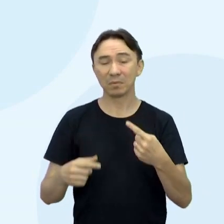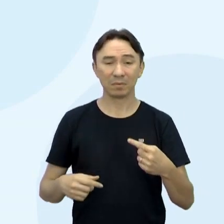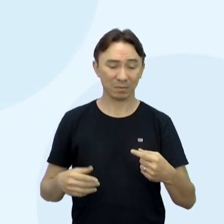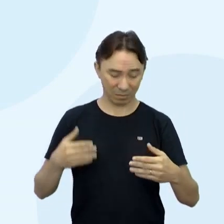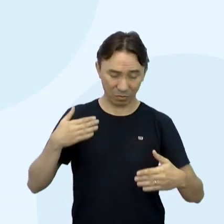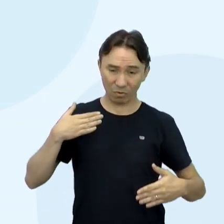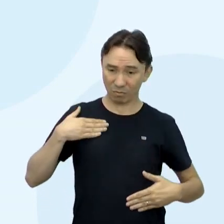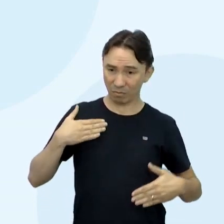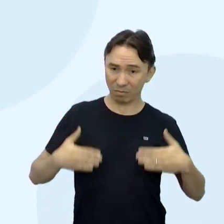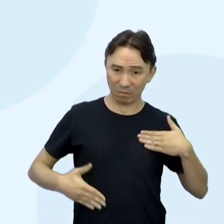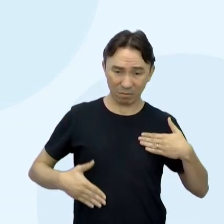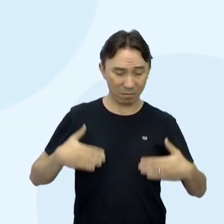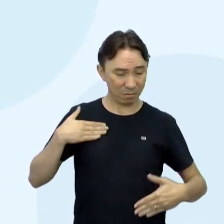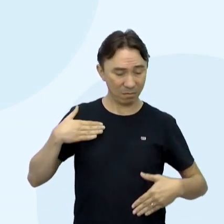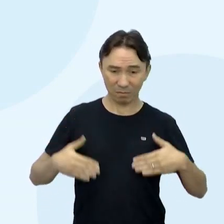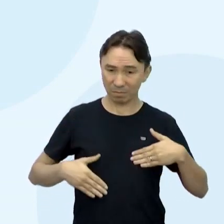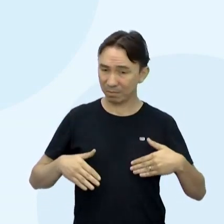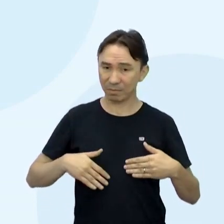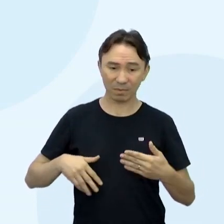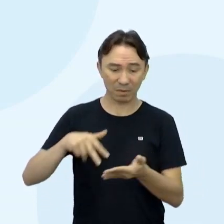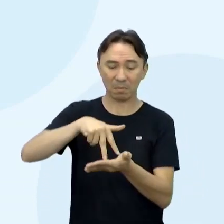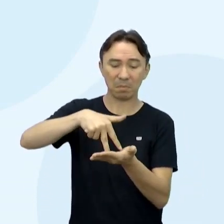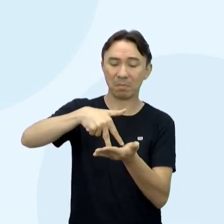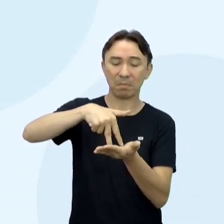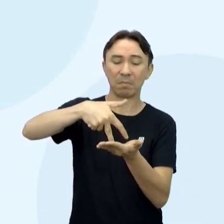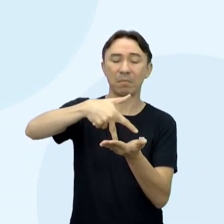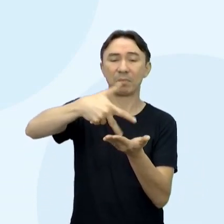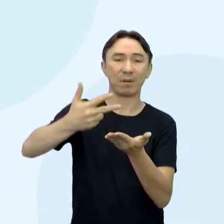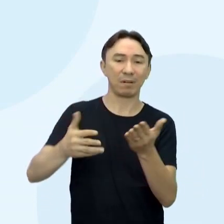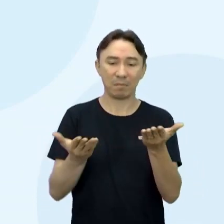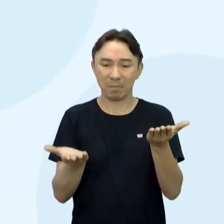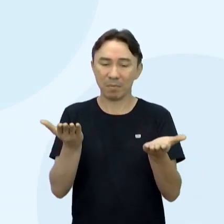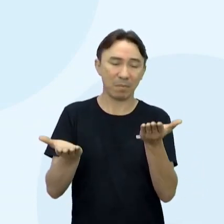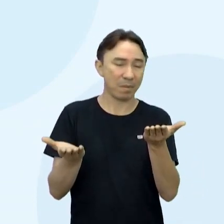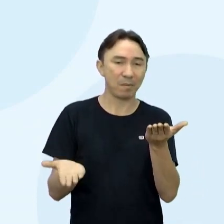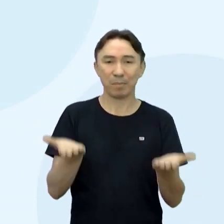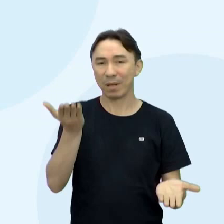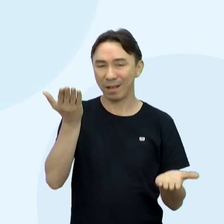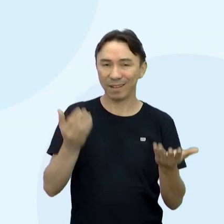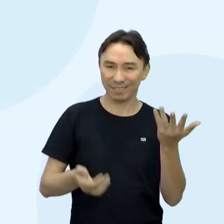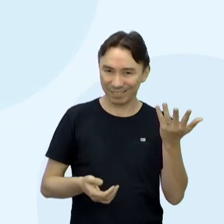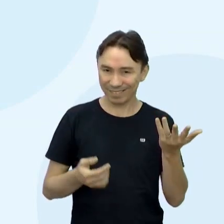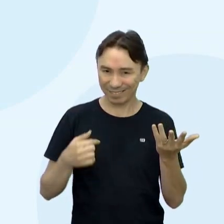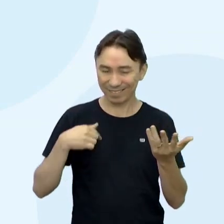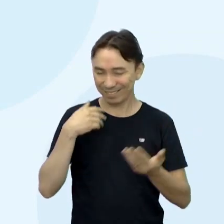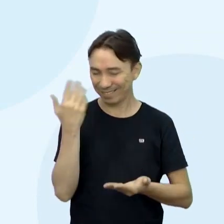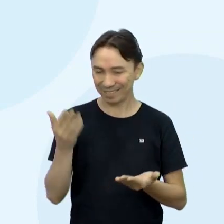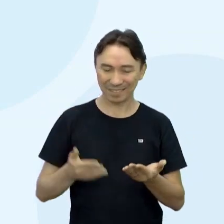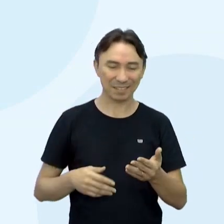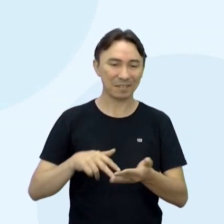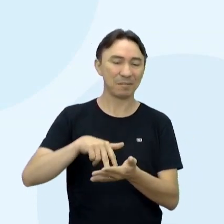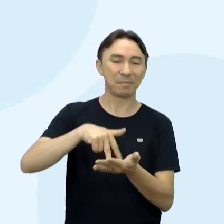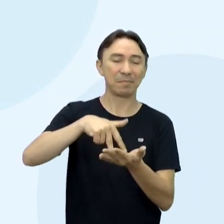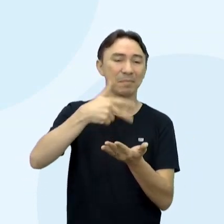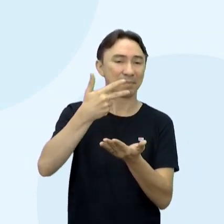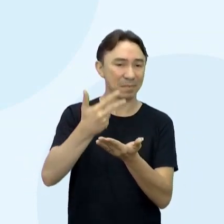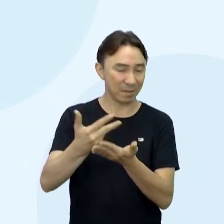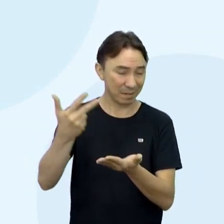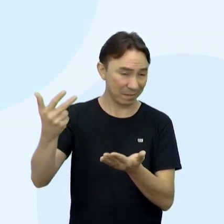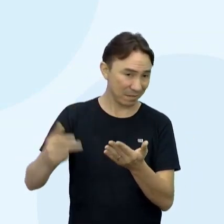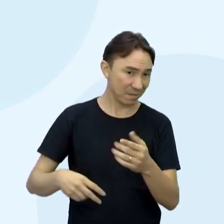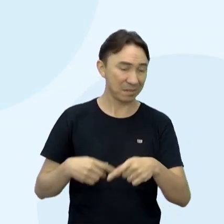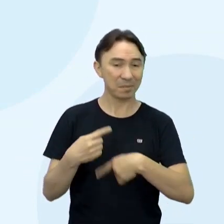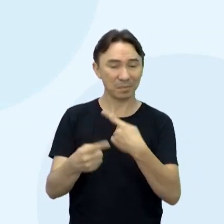corpo todo vai entrar em desequilíbrio, né? O metabolismo e tudo mais. E depois ele precisa de um tempo